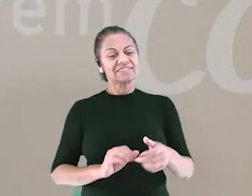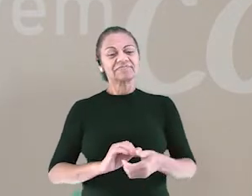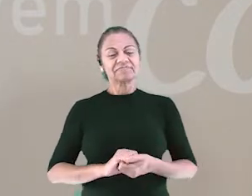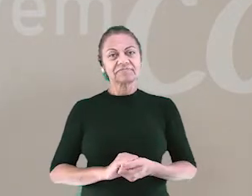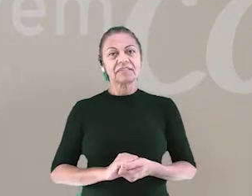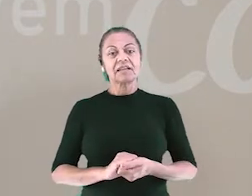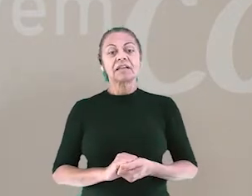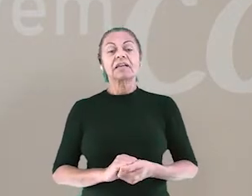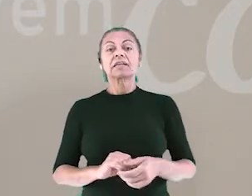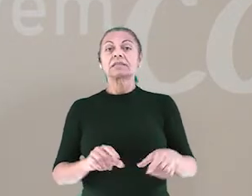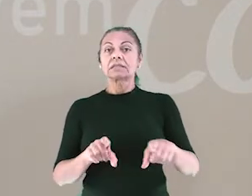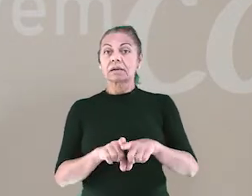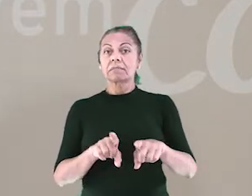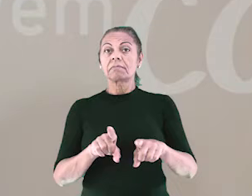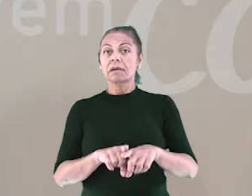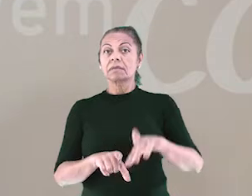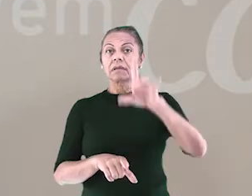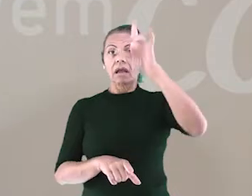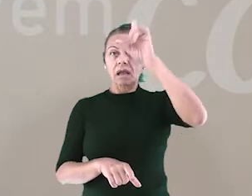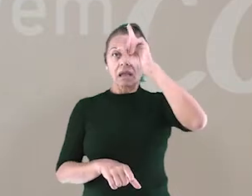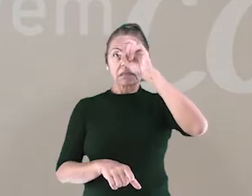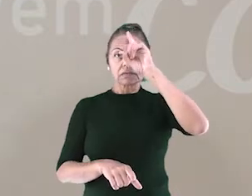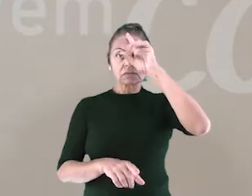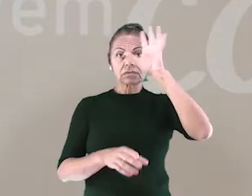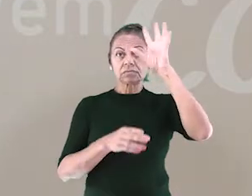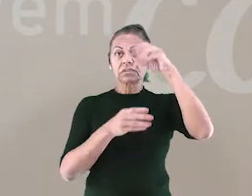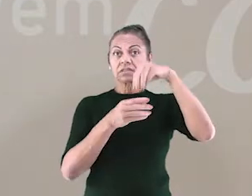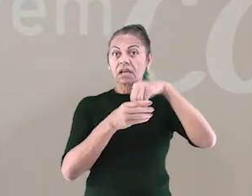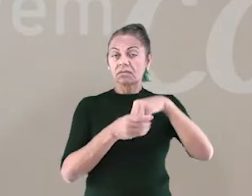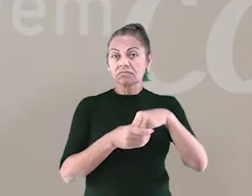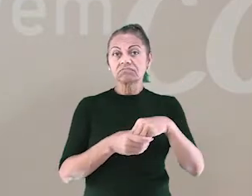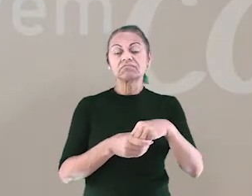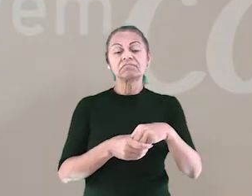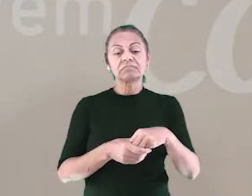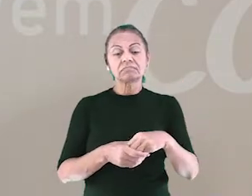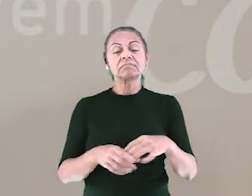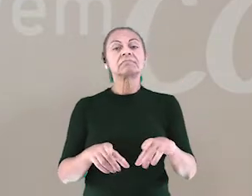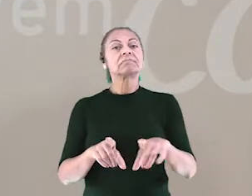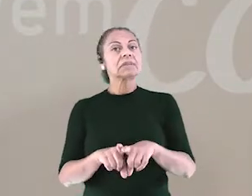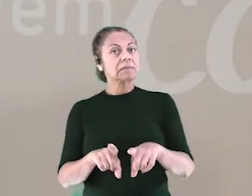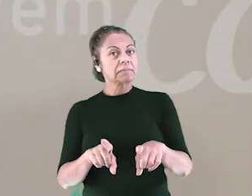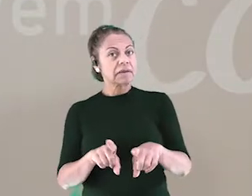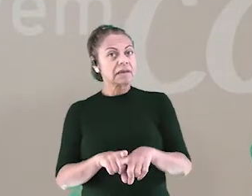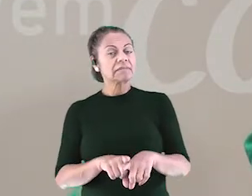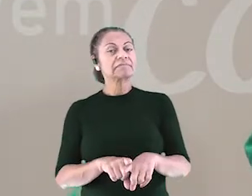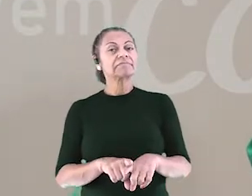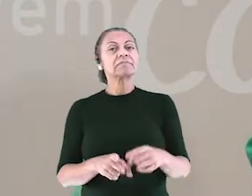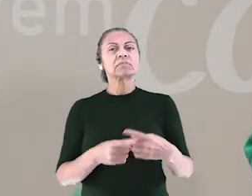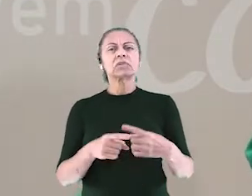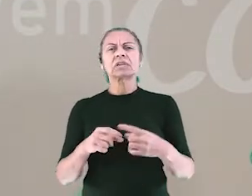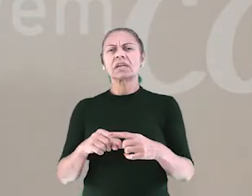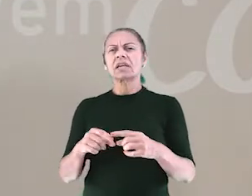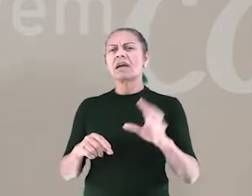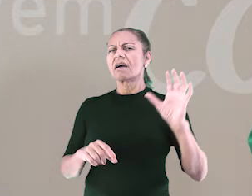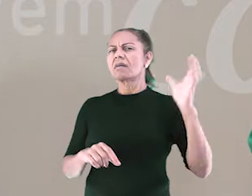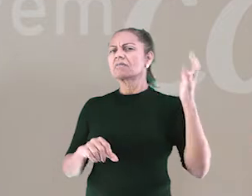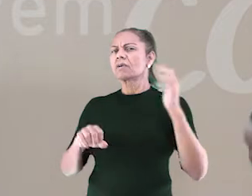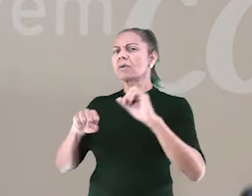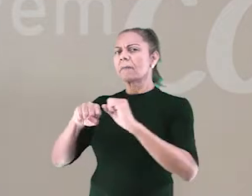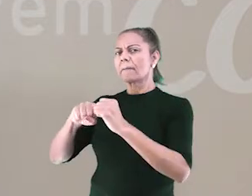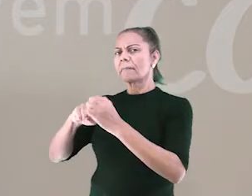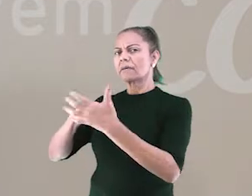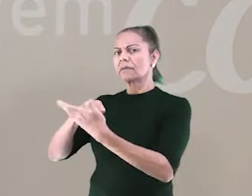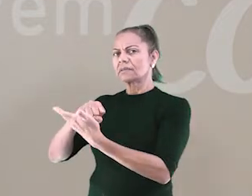hospitais, por exemplo. Inclusive, durante o período da pandemia, muitos professores precisaram parar de dar aula